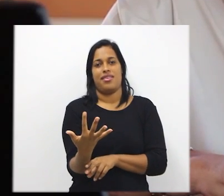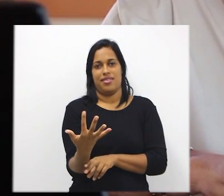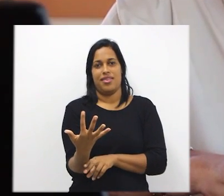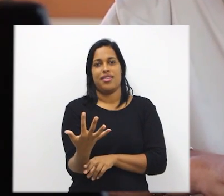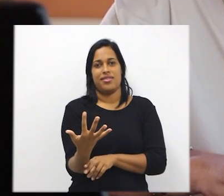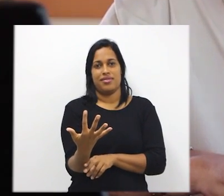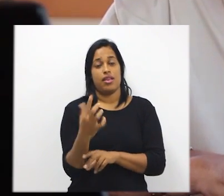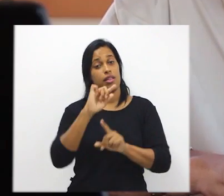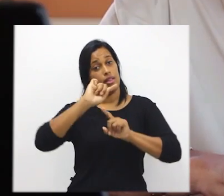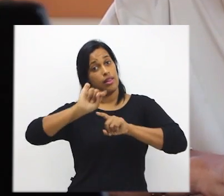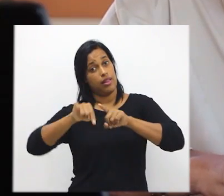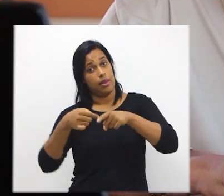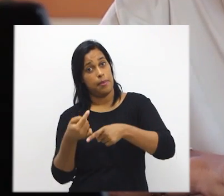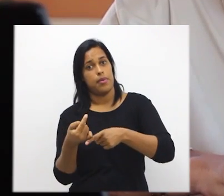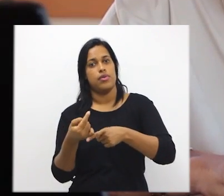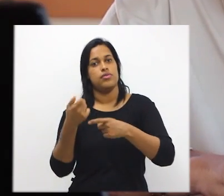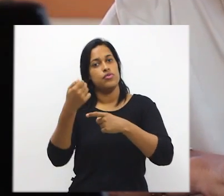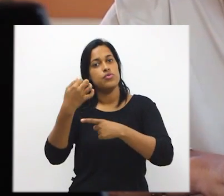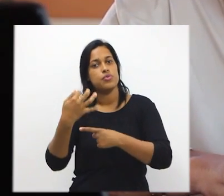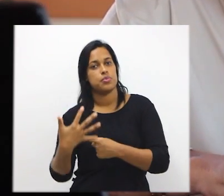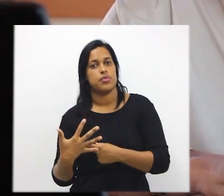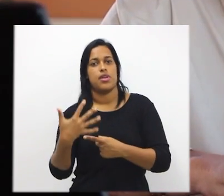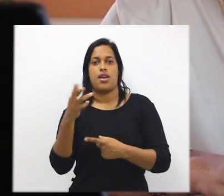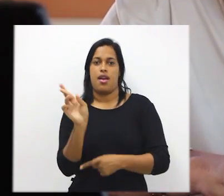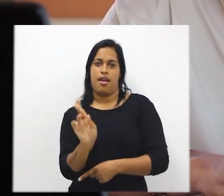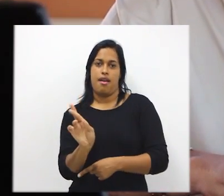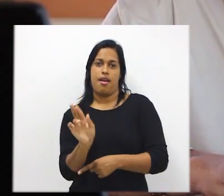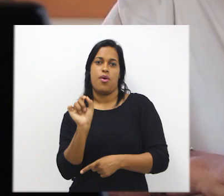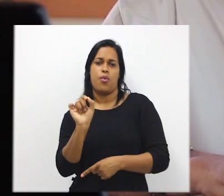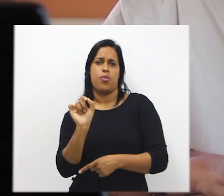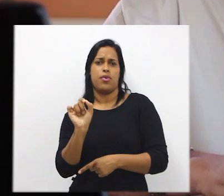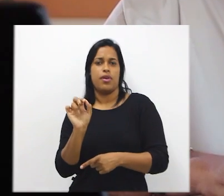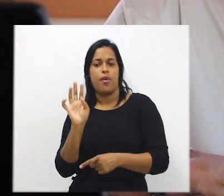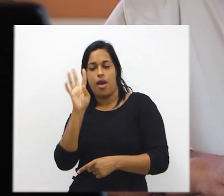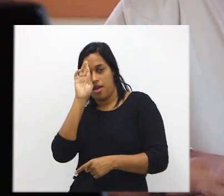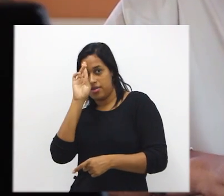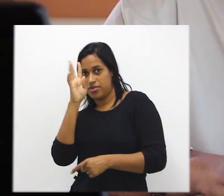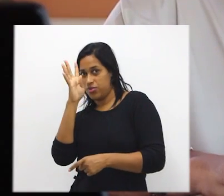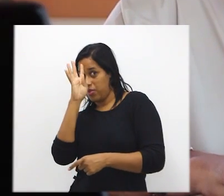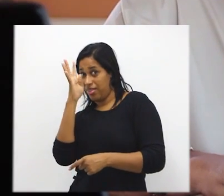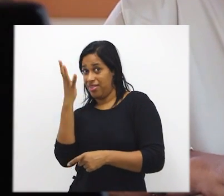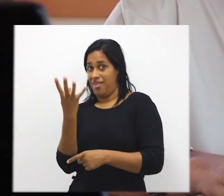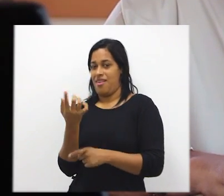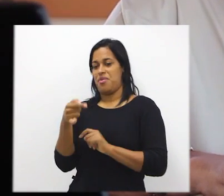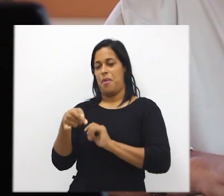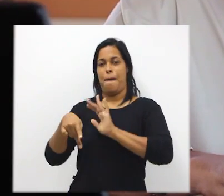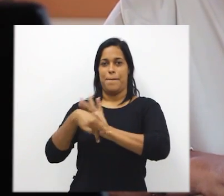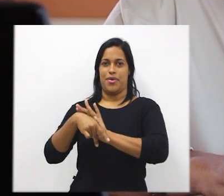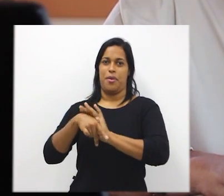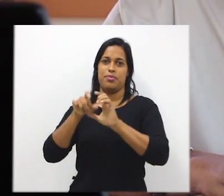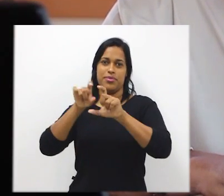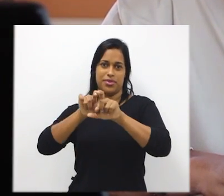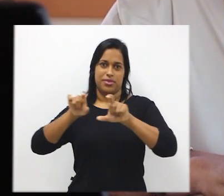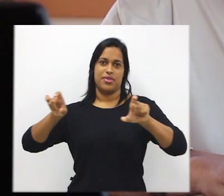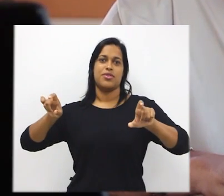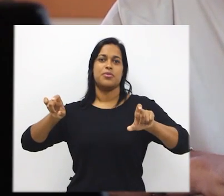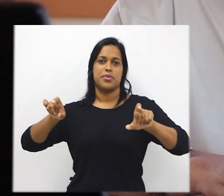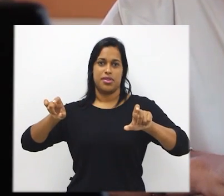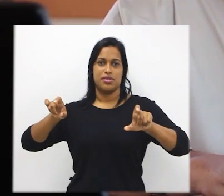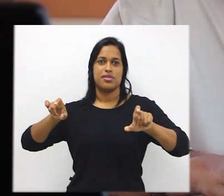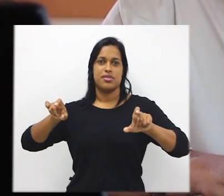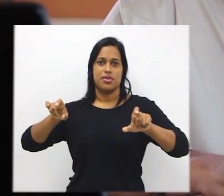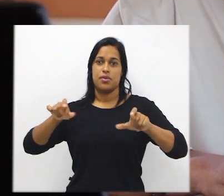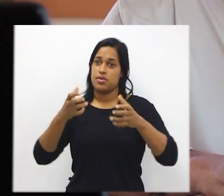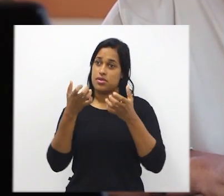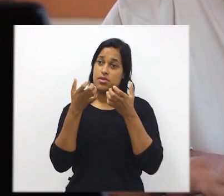ele diz que é real. O que é real? É o resultado dessa expressão. Então, se